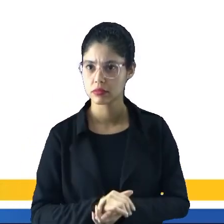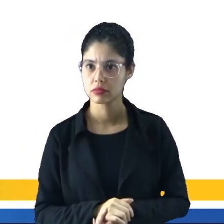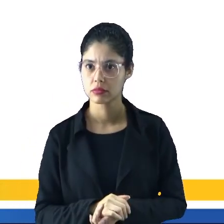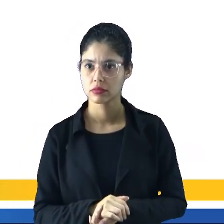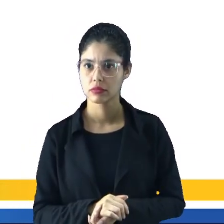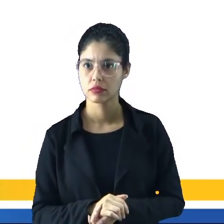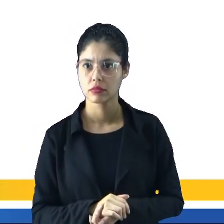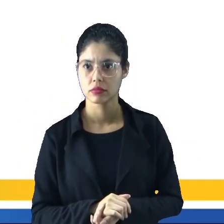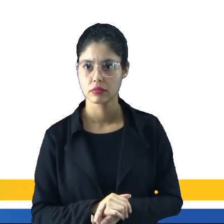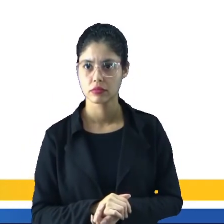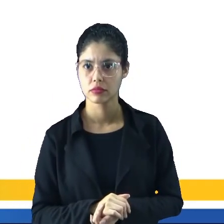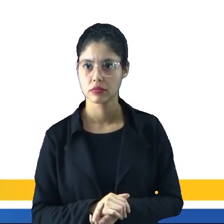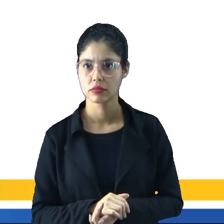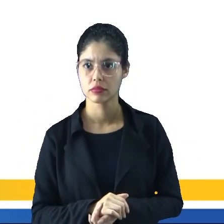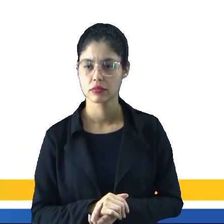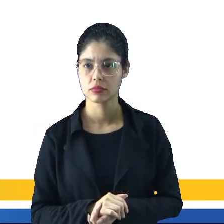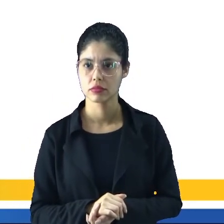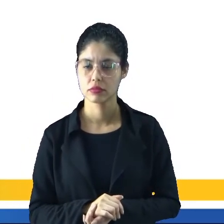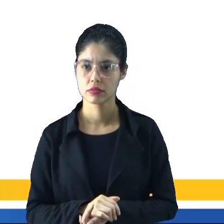principal.